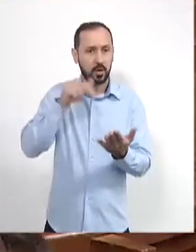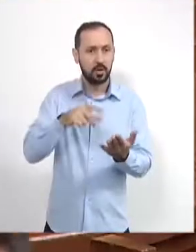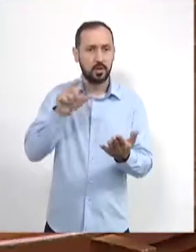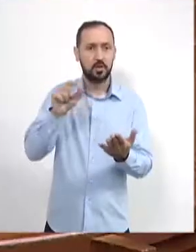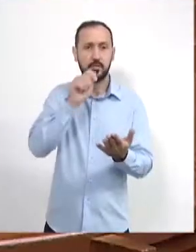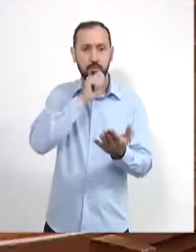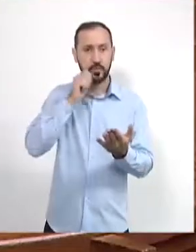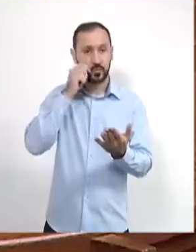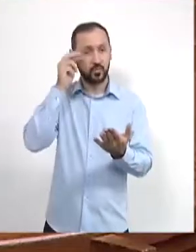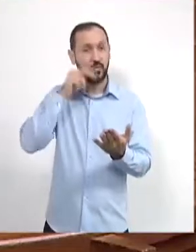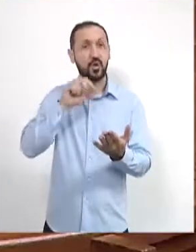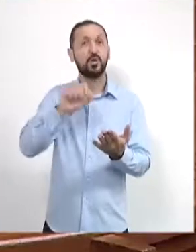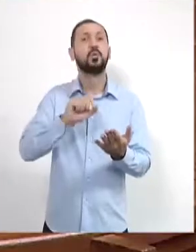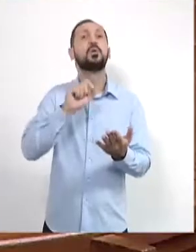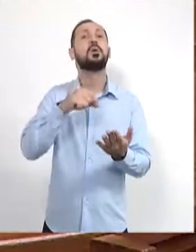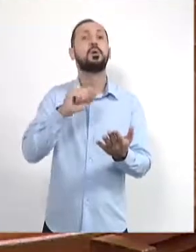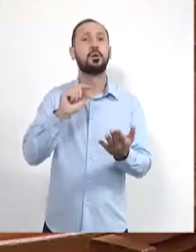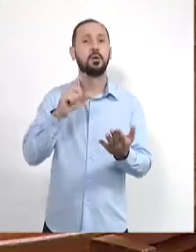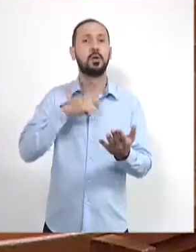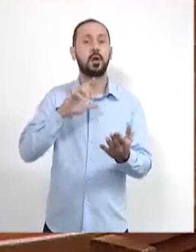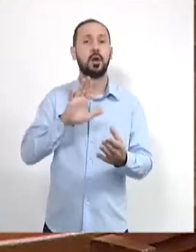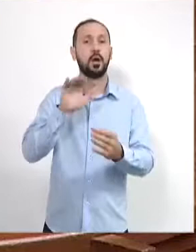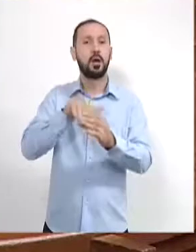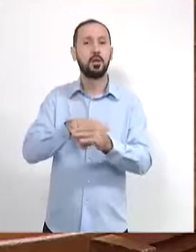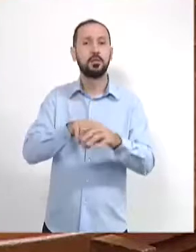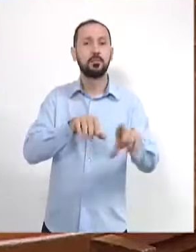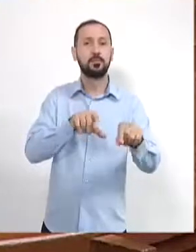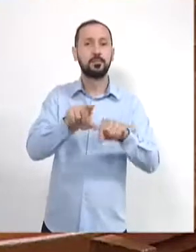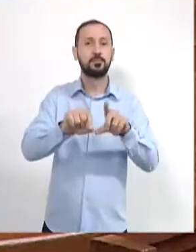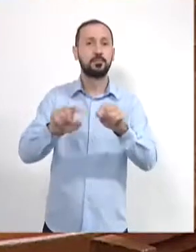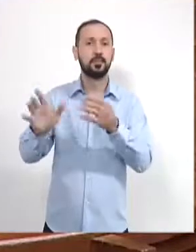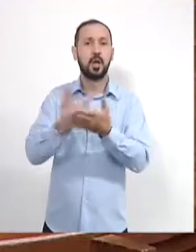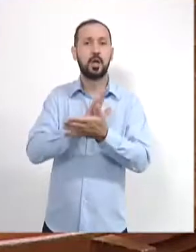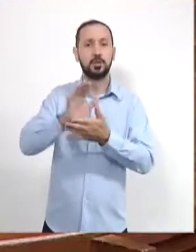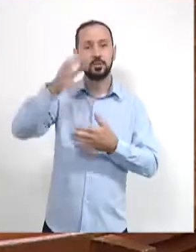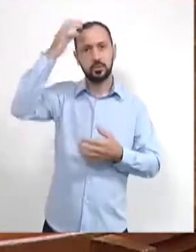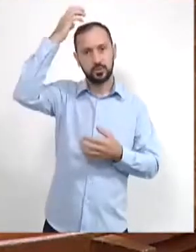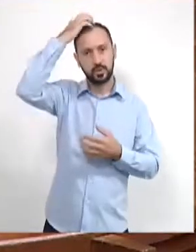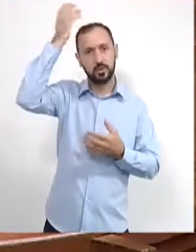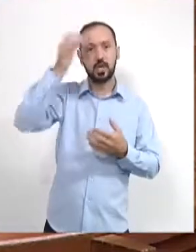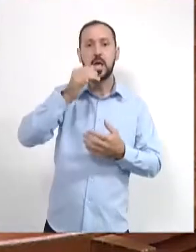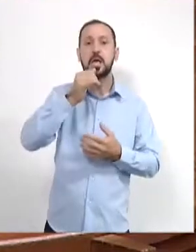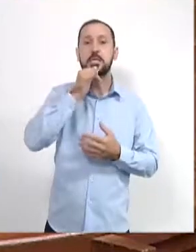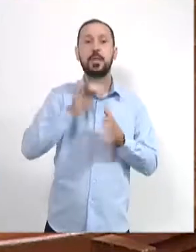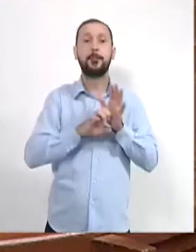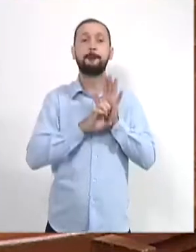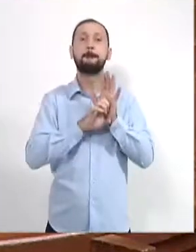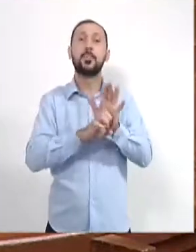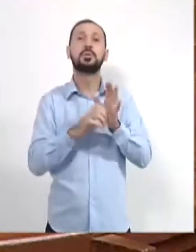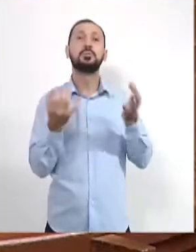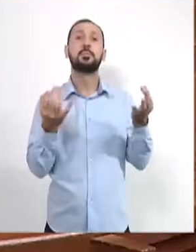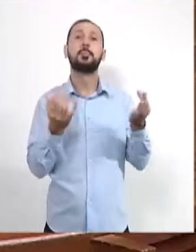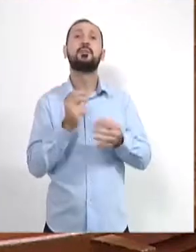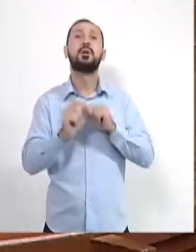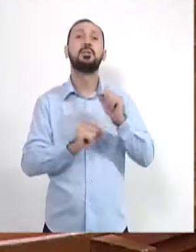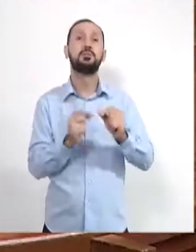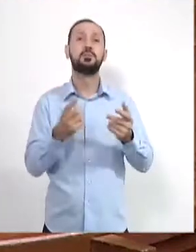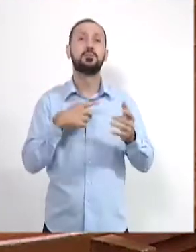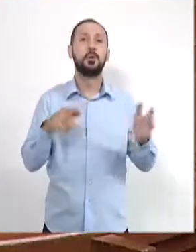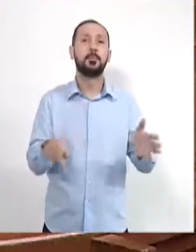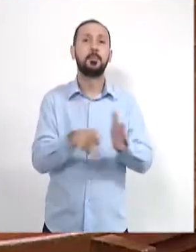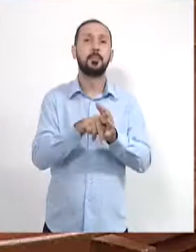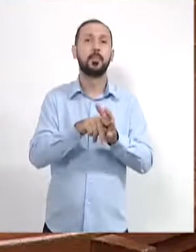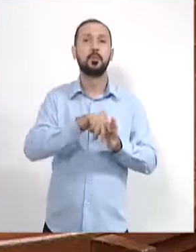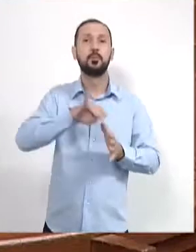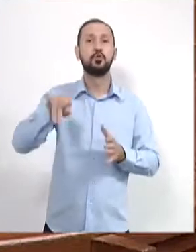Antônio Vaz, nós vamos ver ali a eleição de reis, né? Exemplos fantásticos, como o próprio